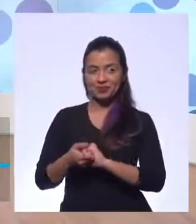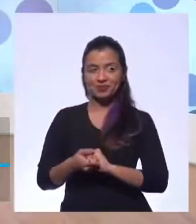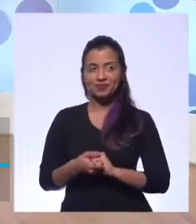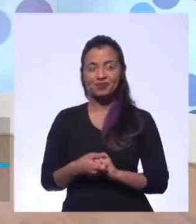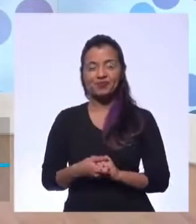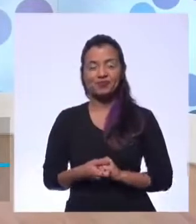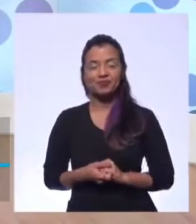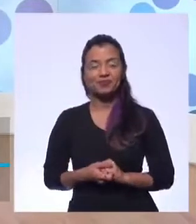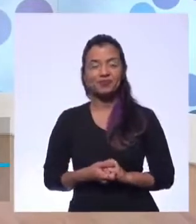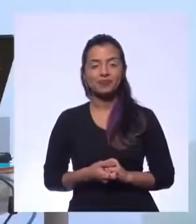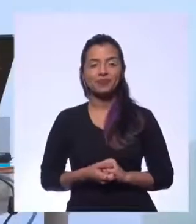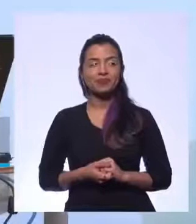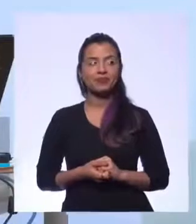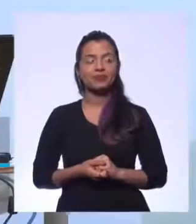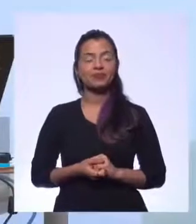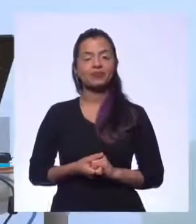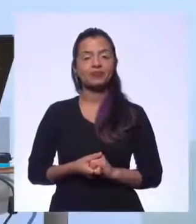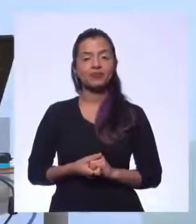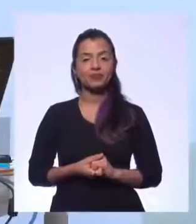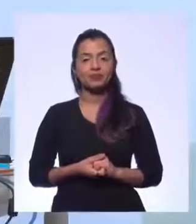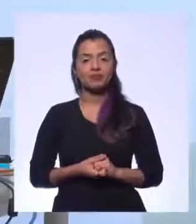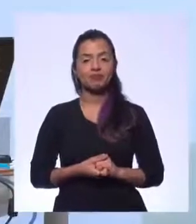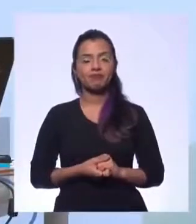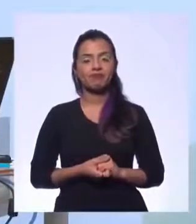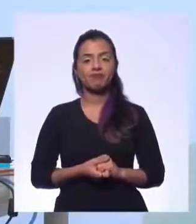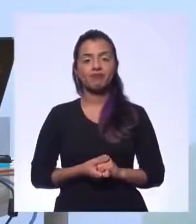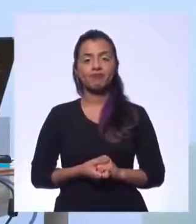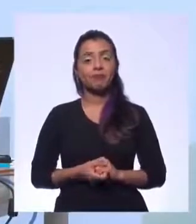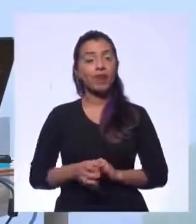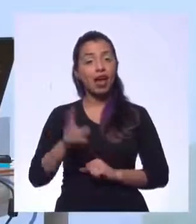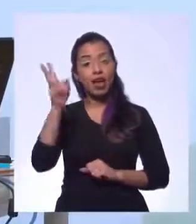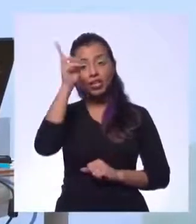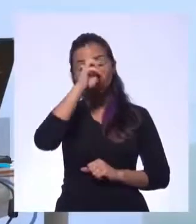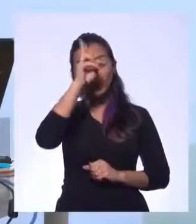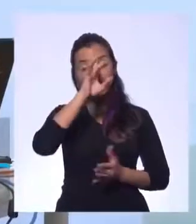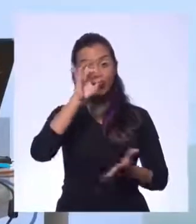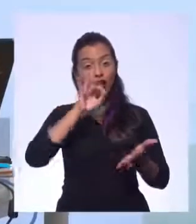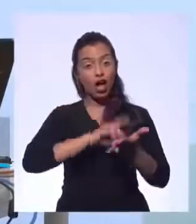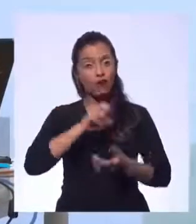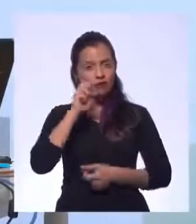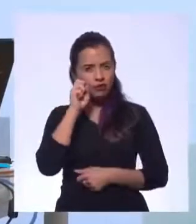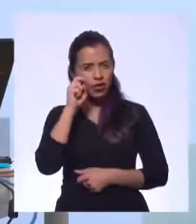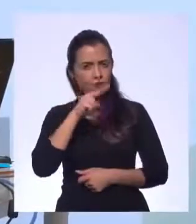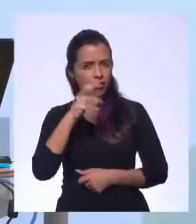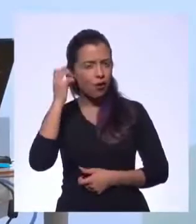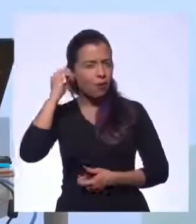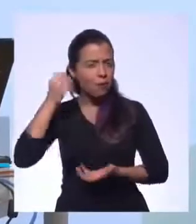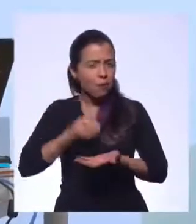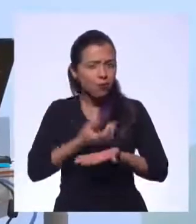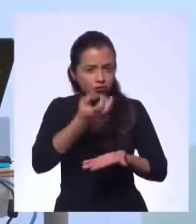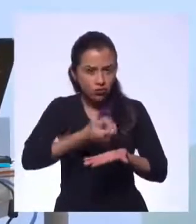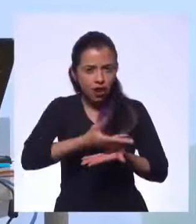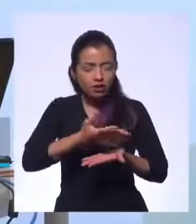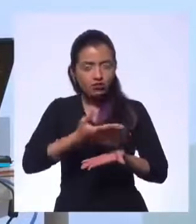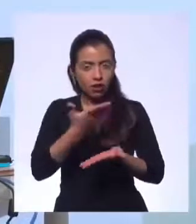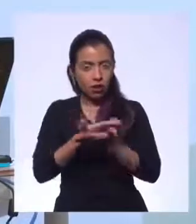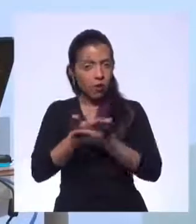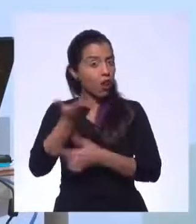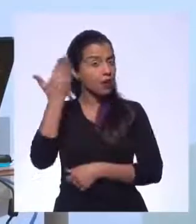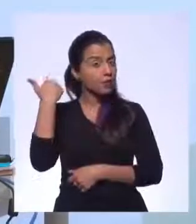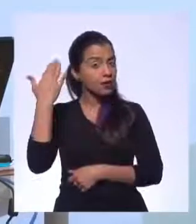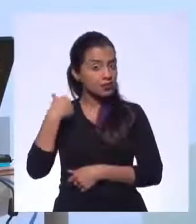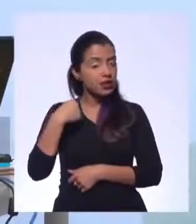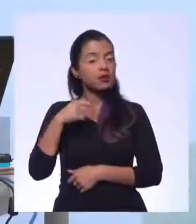A história oficial. Vocês ouviram o podcast, certo? Na aula passada com a professora André e com a professora